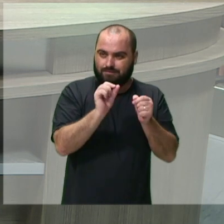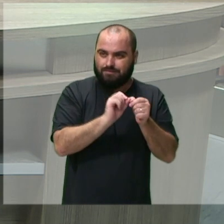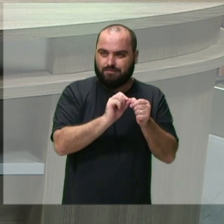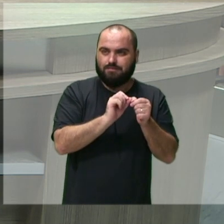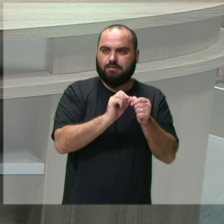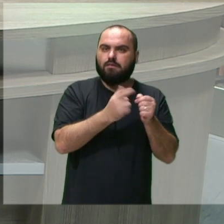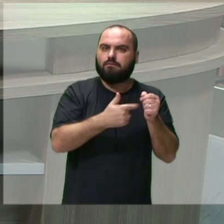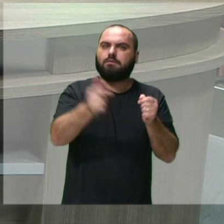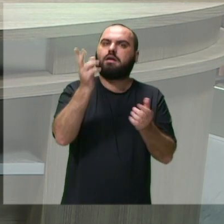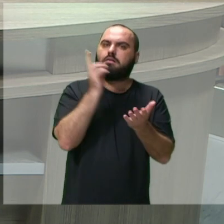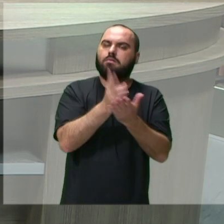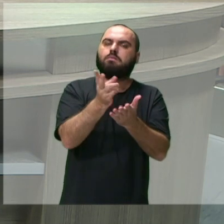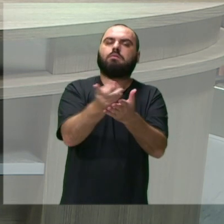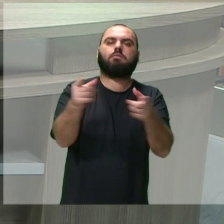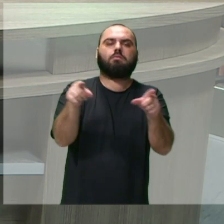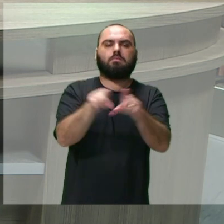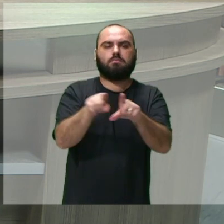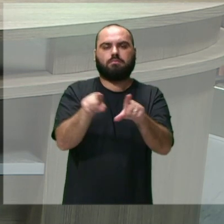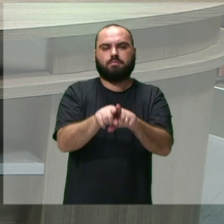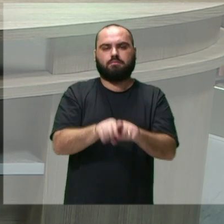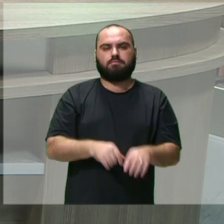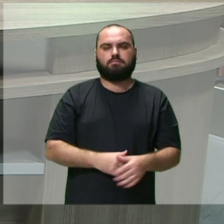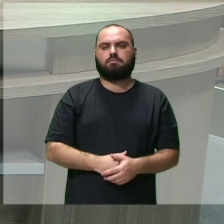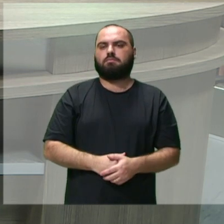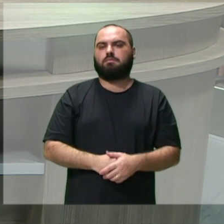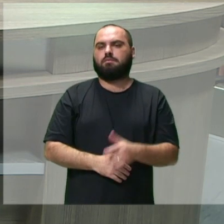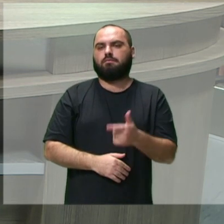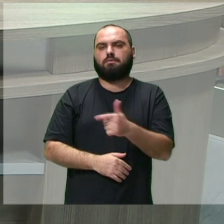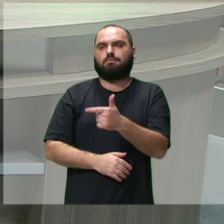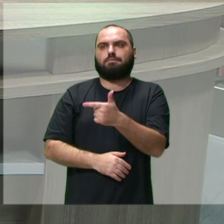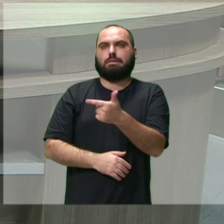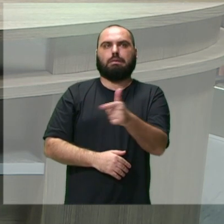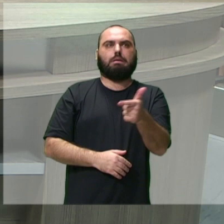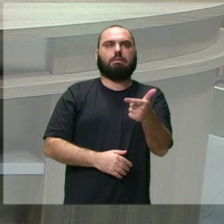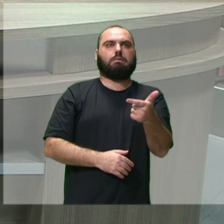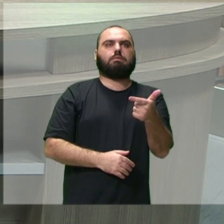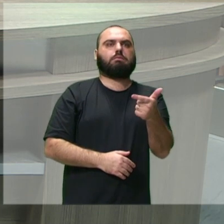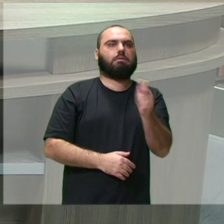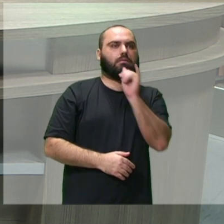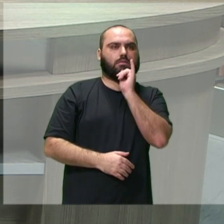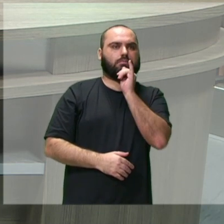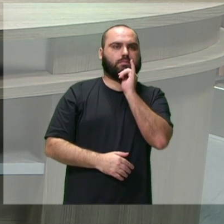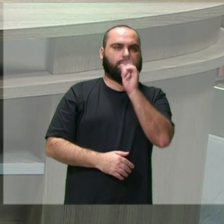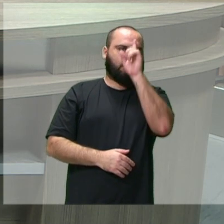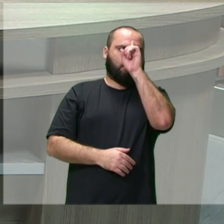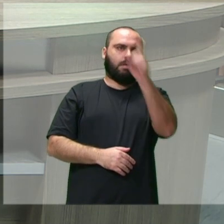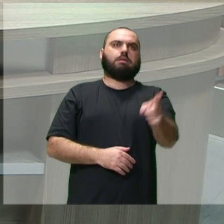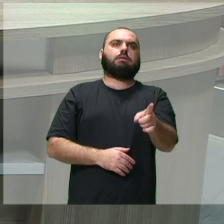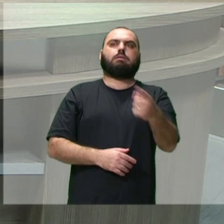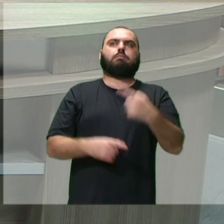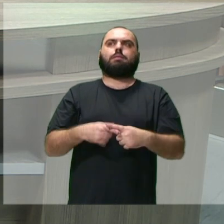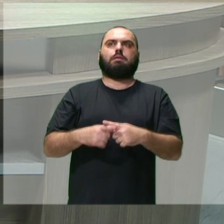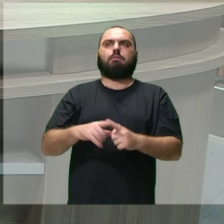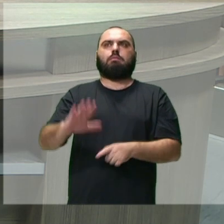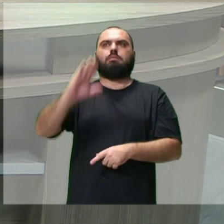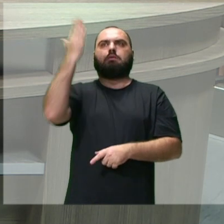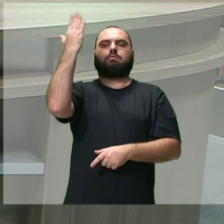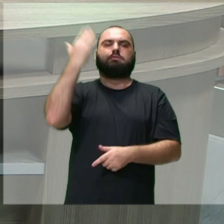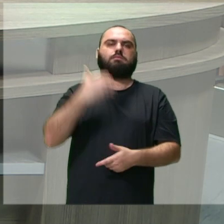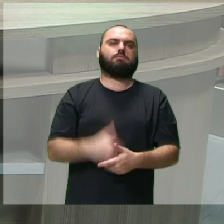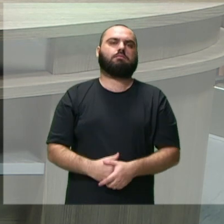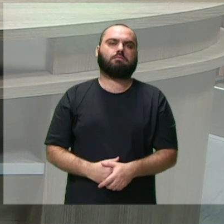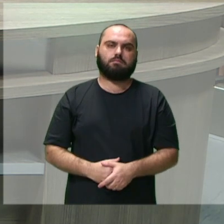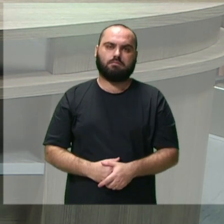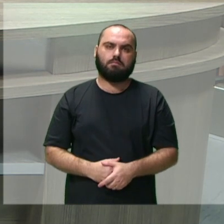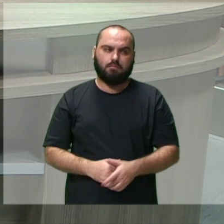vai continuar existindo também. Não vai haver esse domínio, sabe? Por conta do que está acontecendo. A gente também